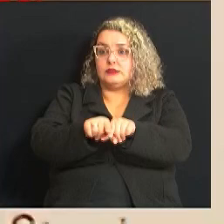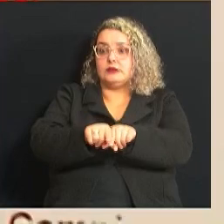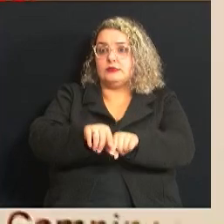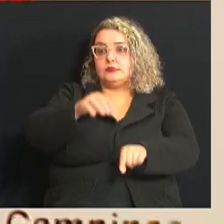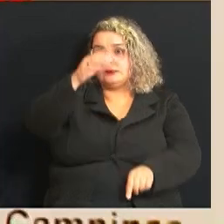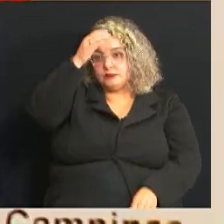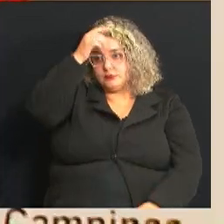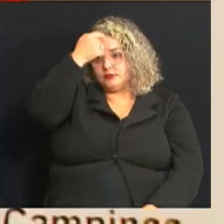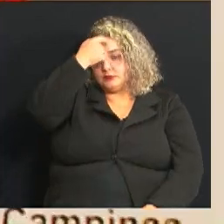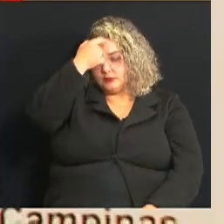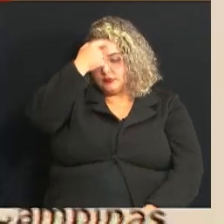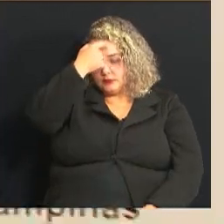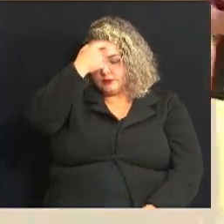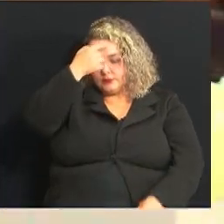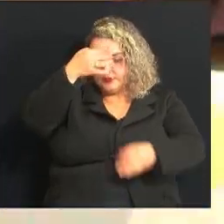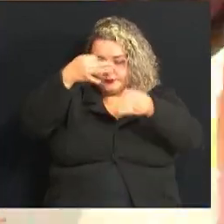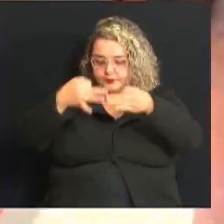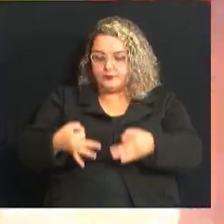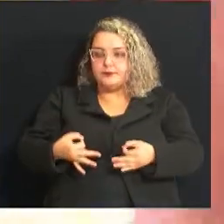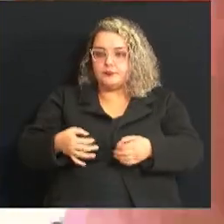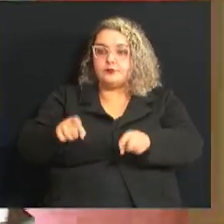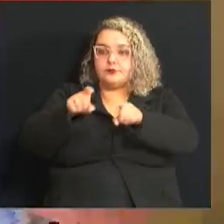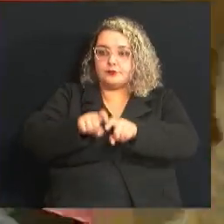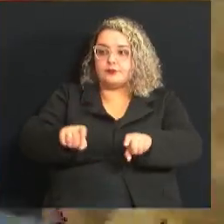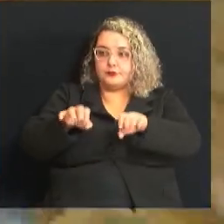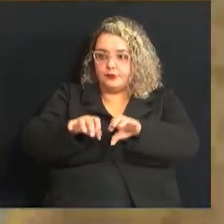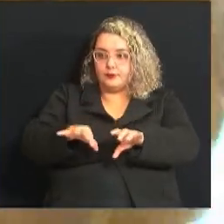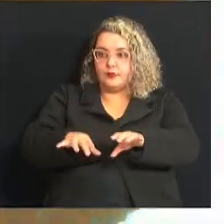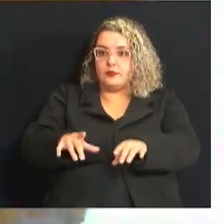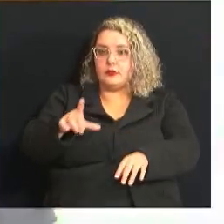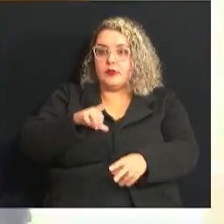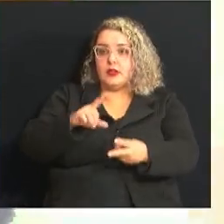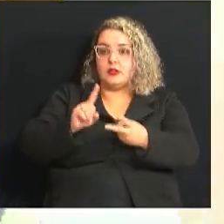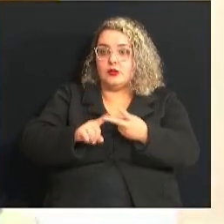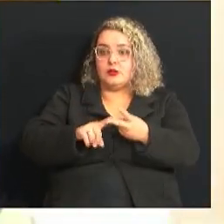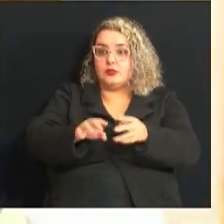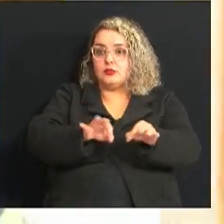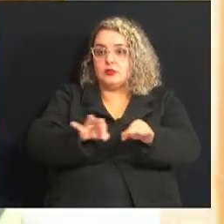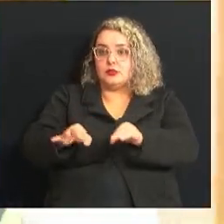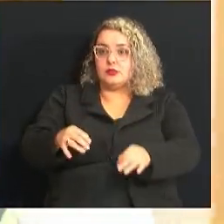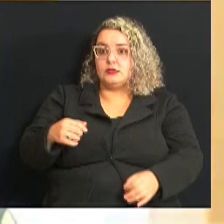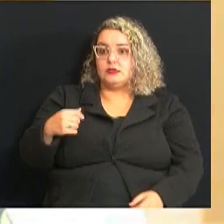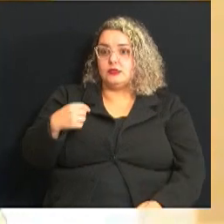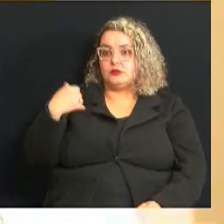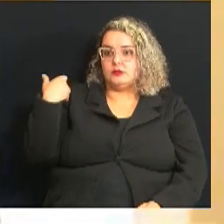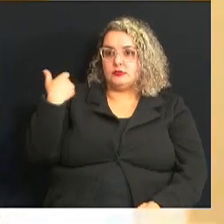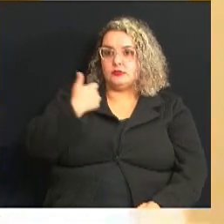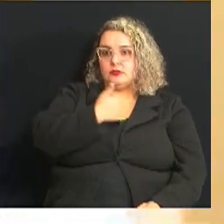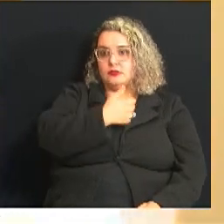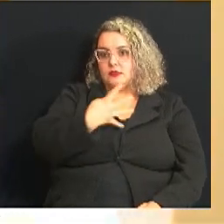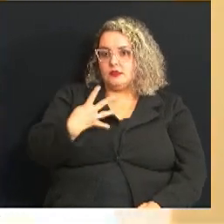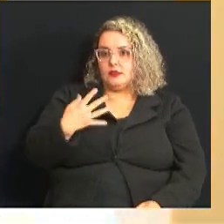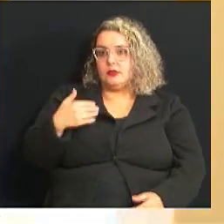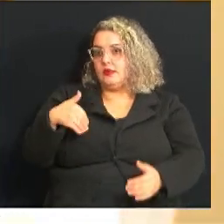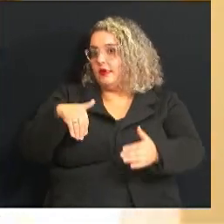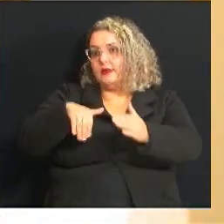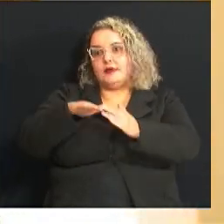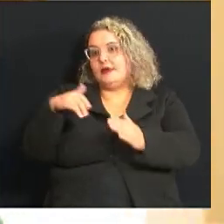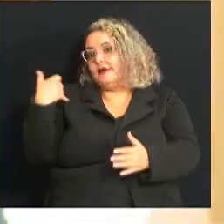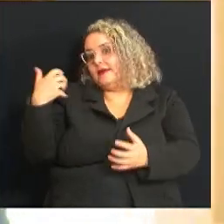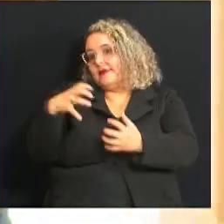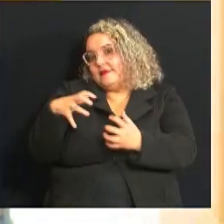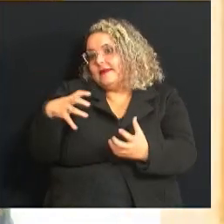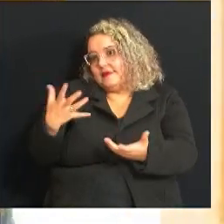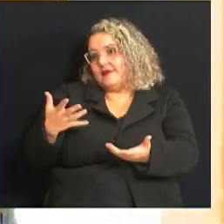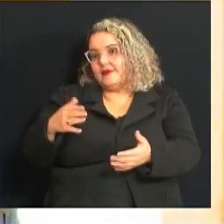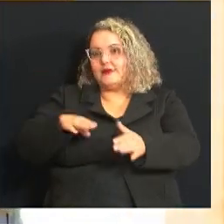cidadania, informática, e aí a gente também tem o segundo programa, que é de 14 e até velhinho, né? A gente